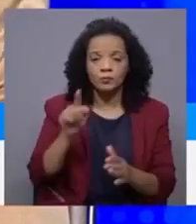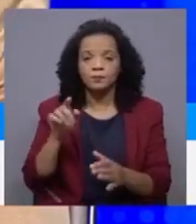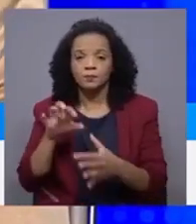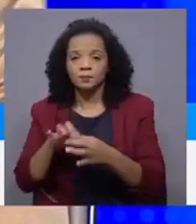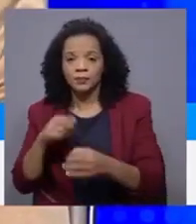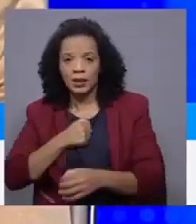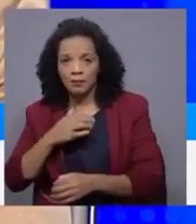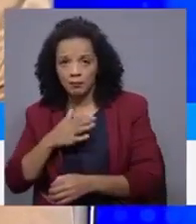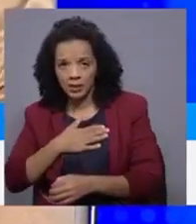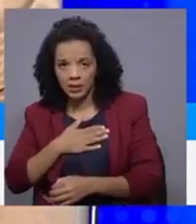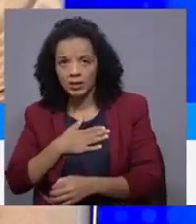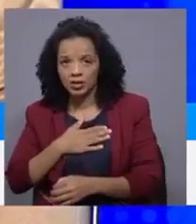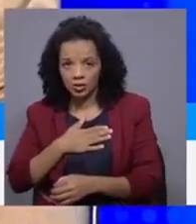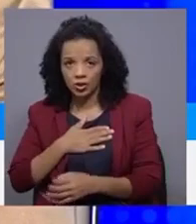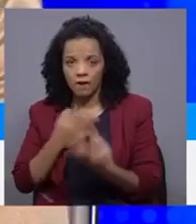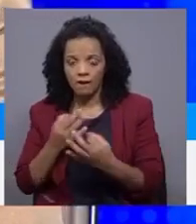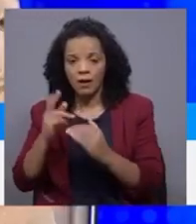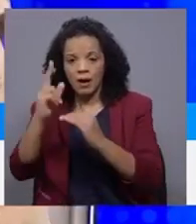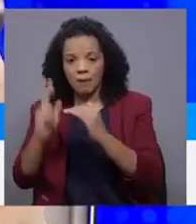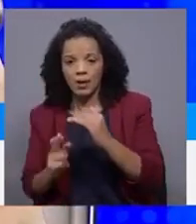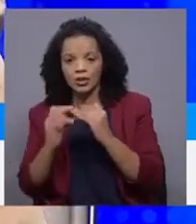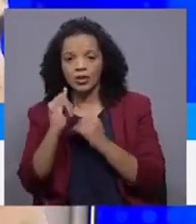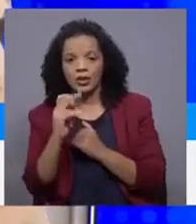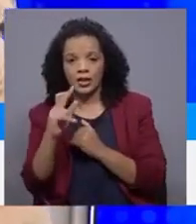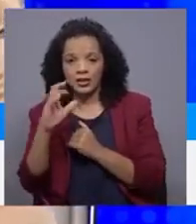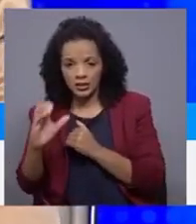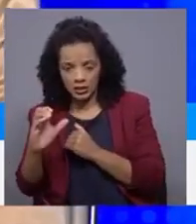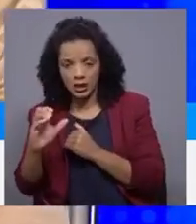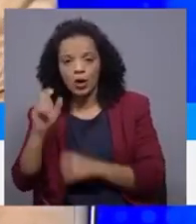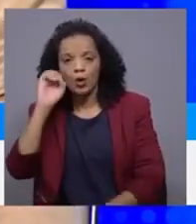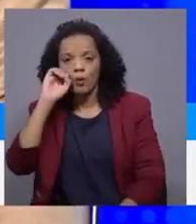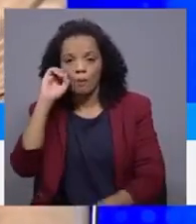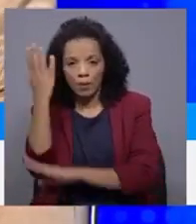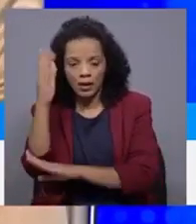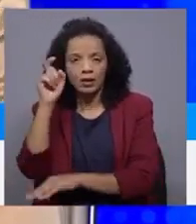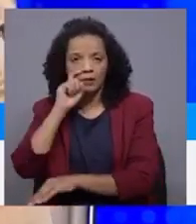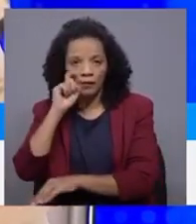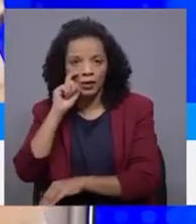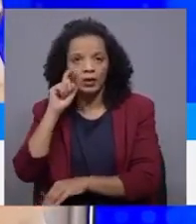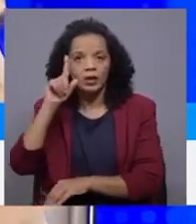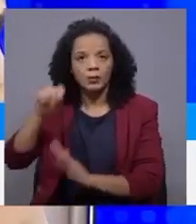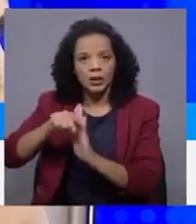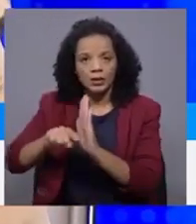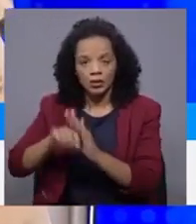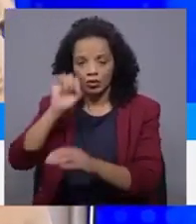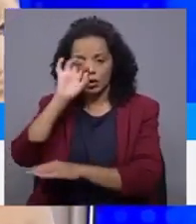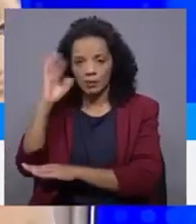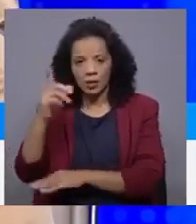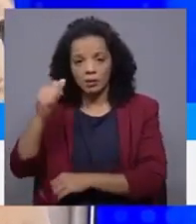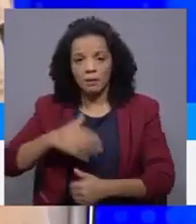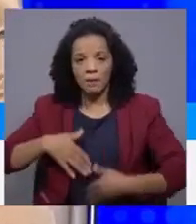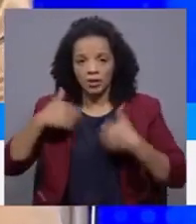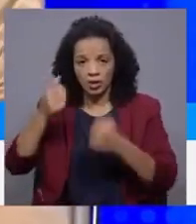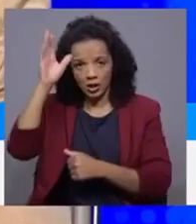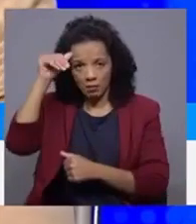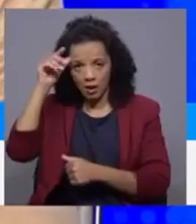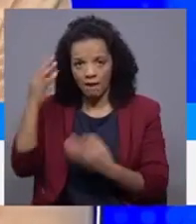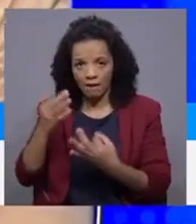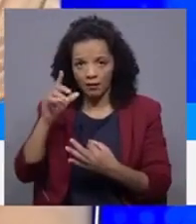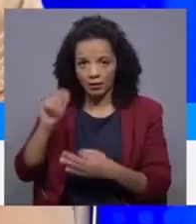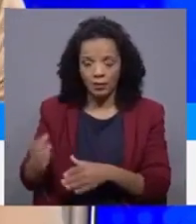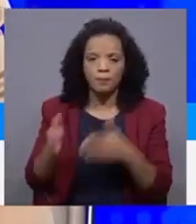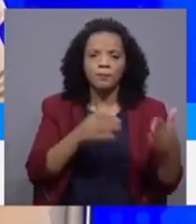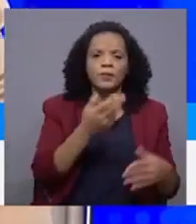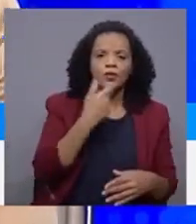nível das empresas, a baixa do IRC, o PAN tem defendido isso, com critérios ambientais e de bem-estar animal, evidentemente... Francisco Rodrigo Santos ainda